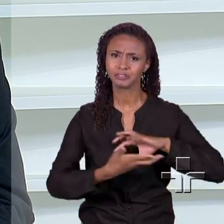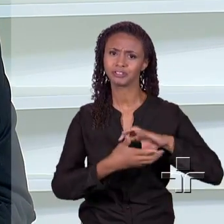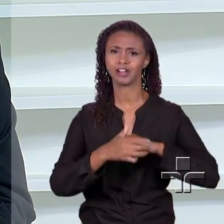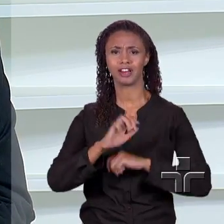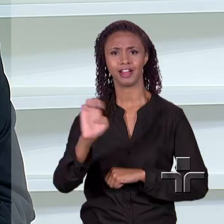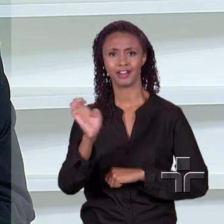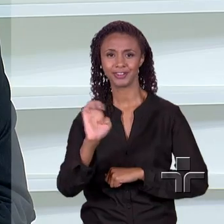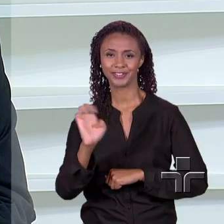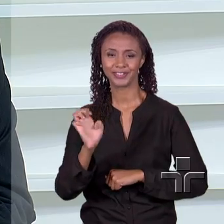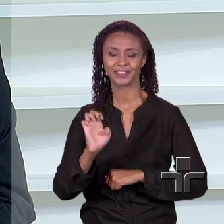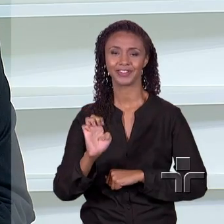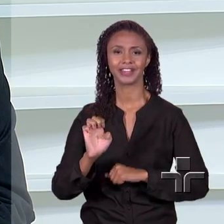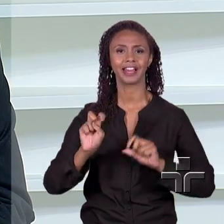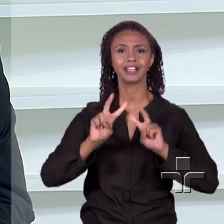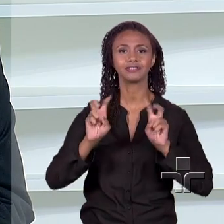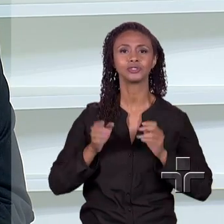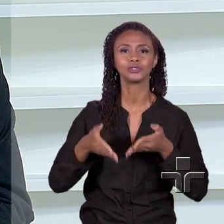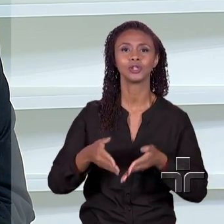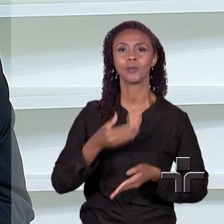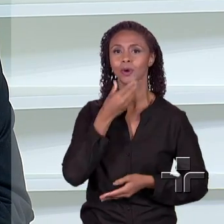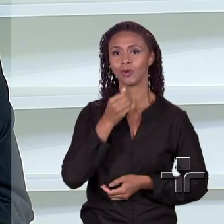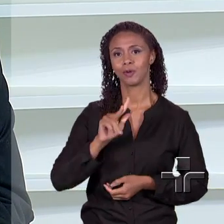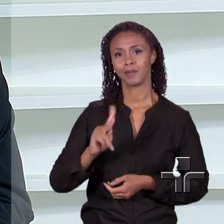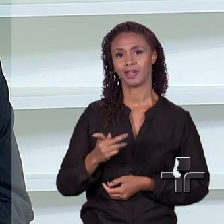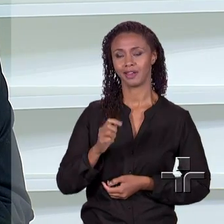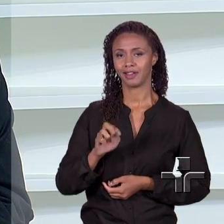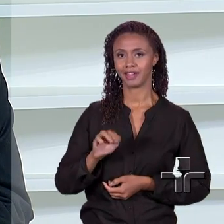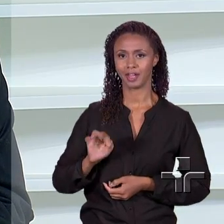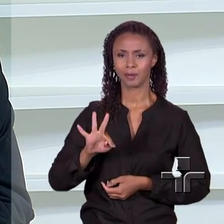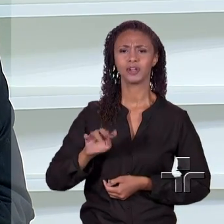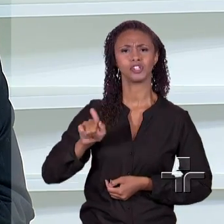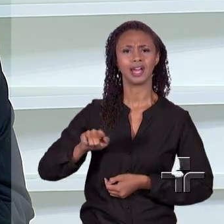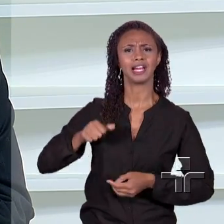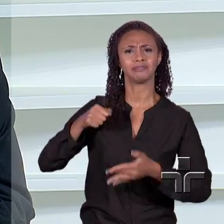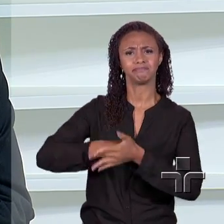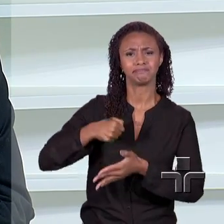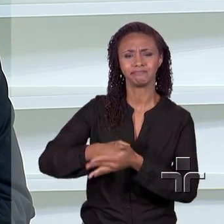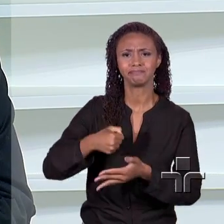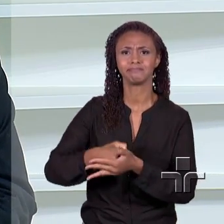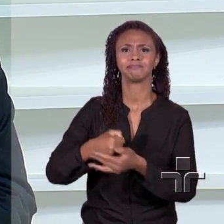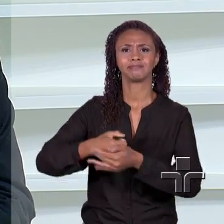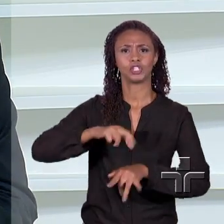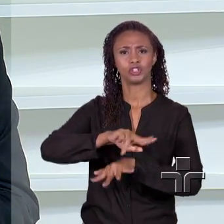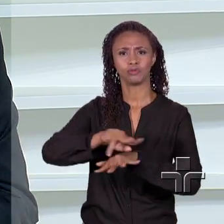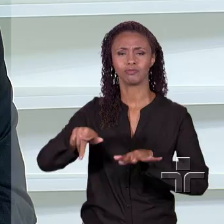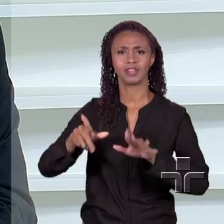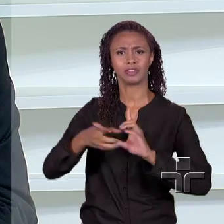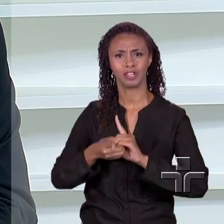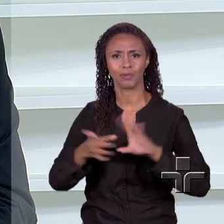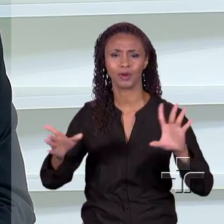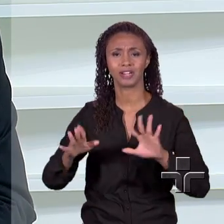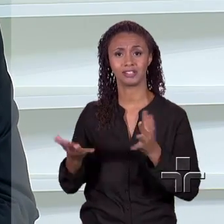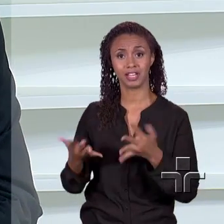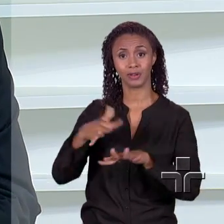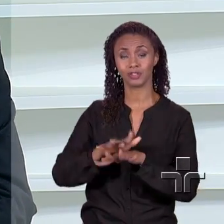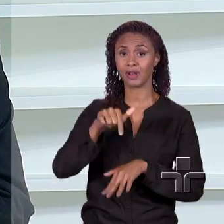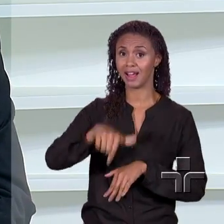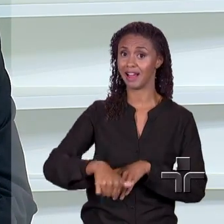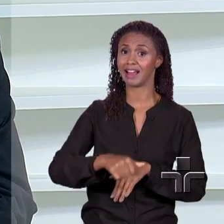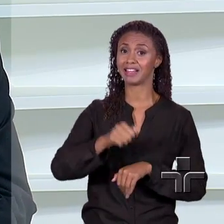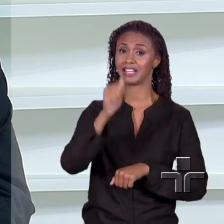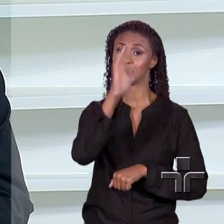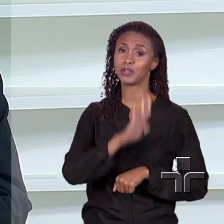Daniel, pioneiro na luta pela democracia, diversidade e inclusão. Estamos no ar em todo o país pela